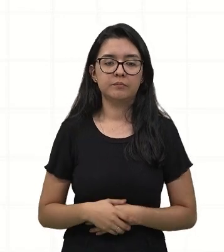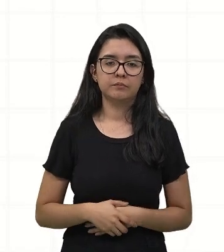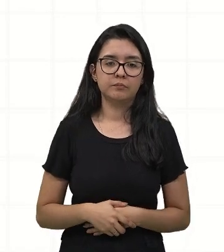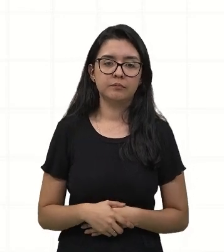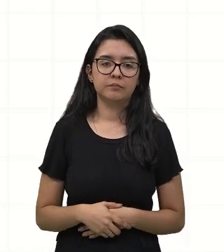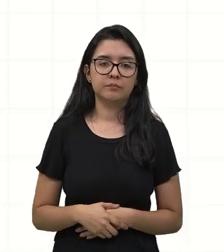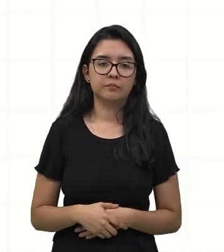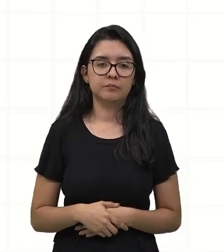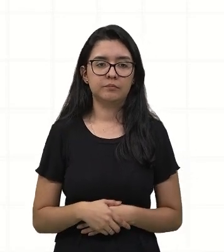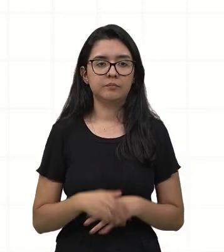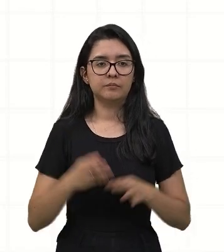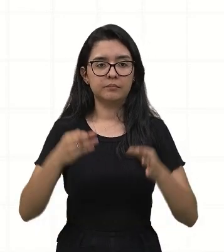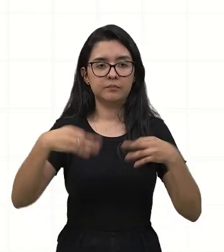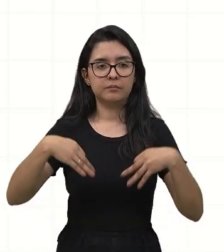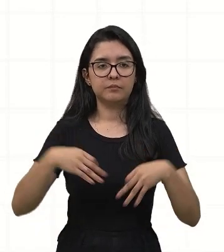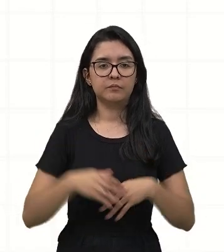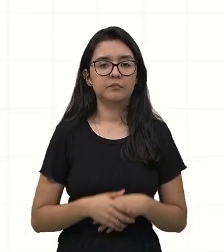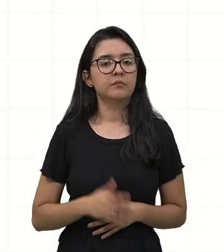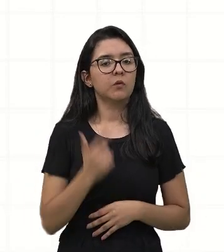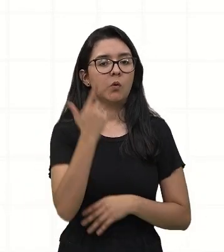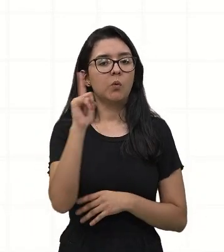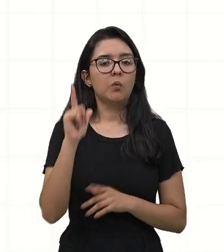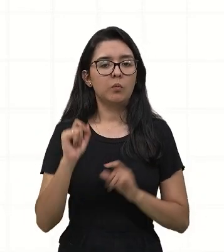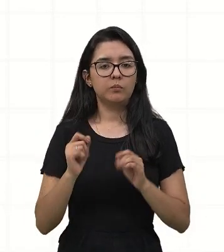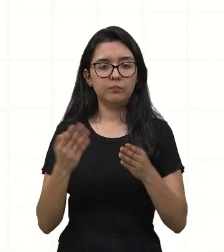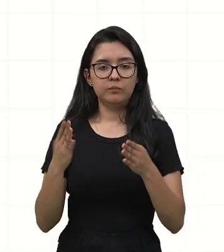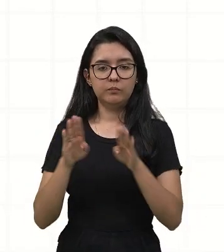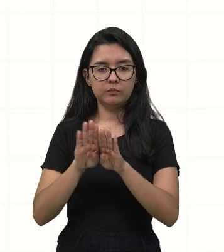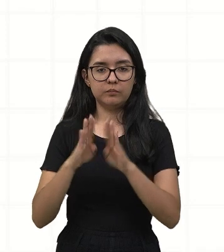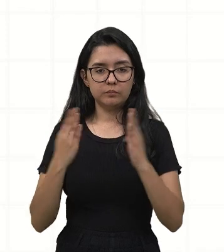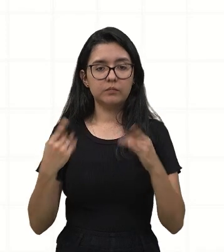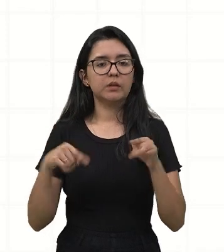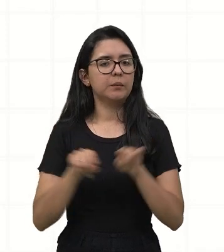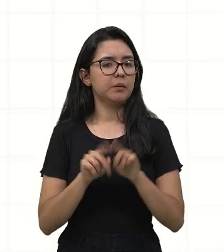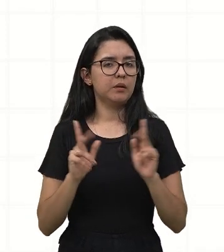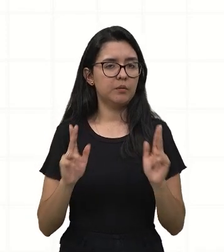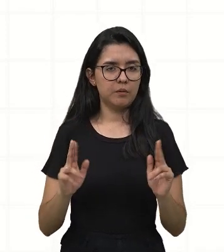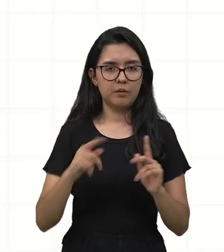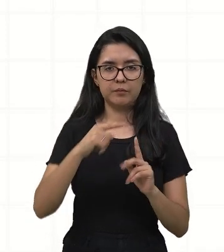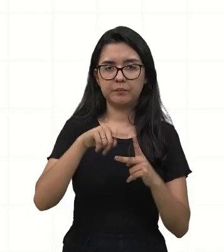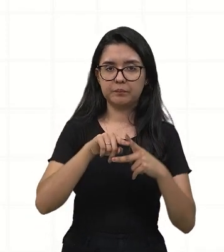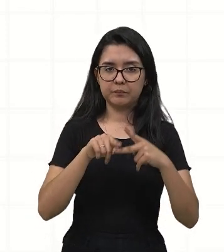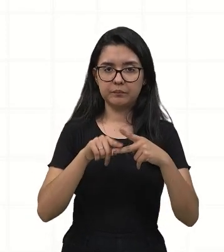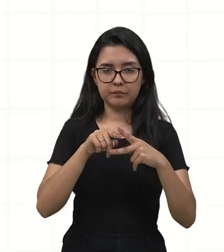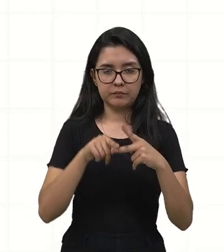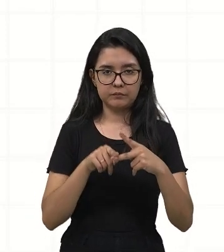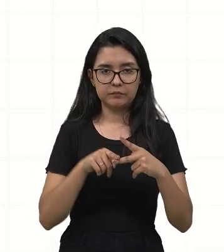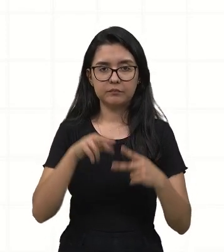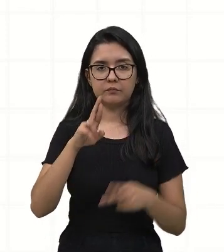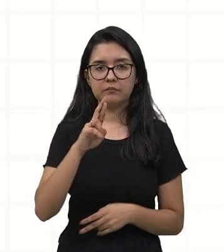reto, tá legal? E esse outro da outra porta? Também, pessoal, também um ângulo reto.